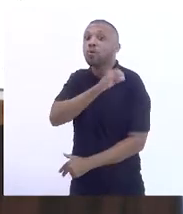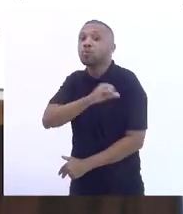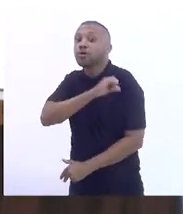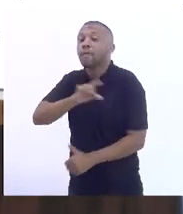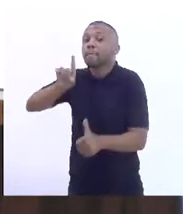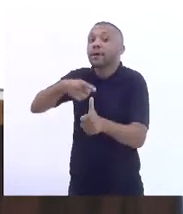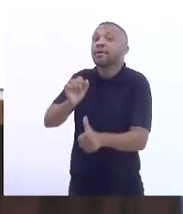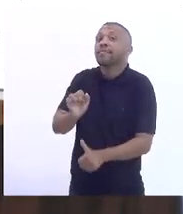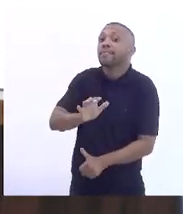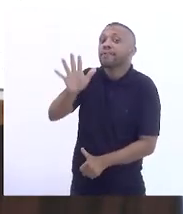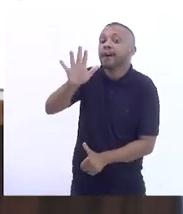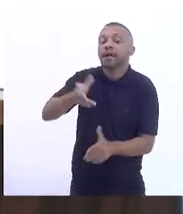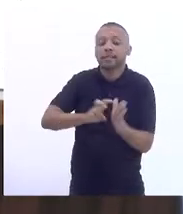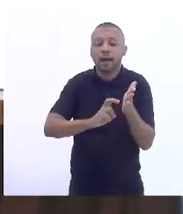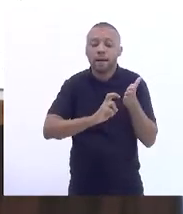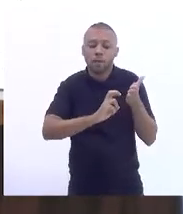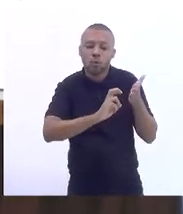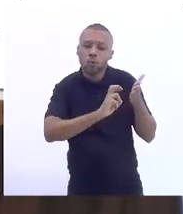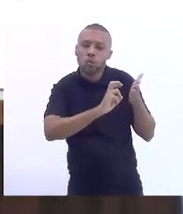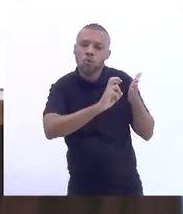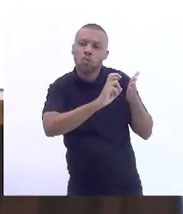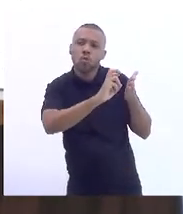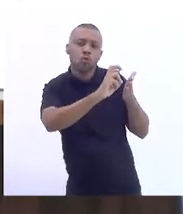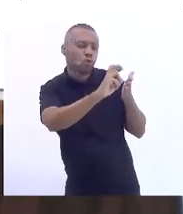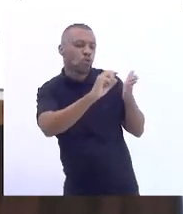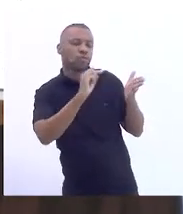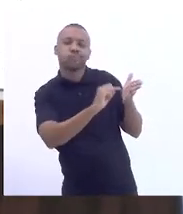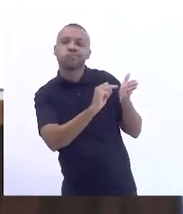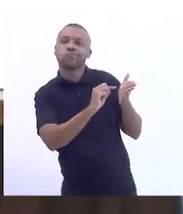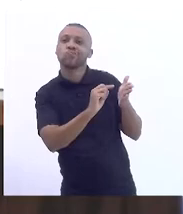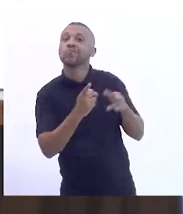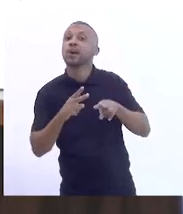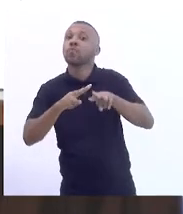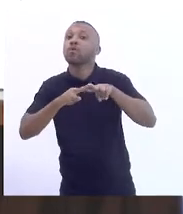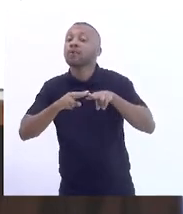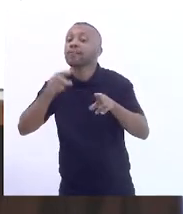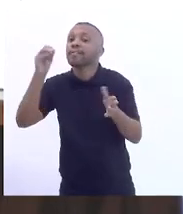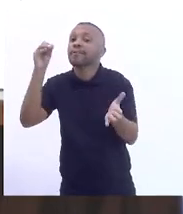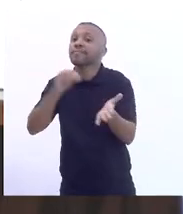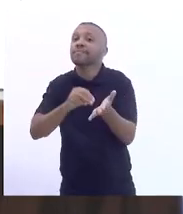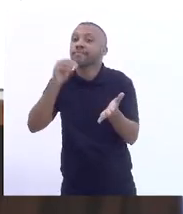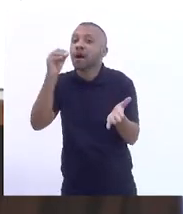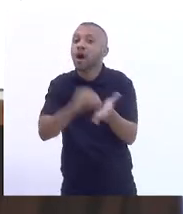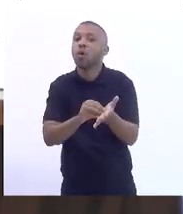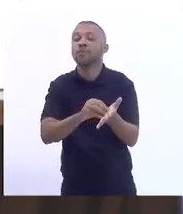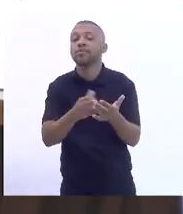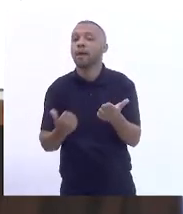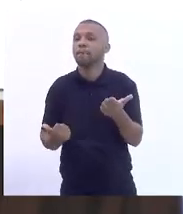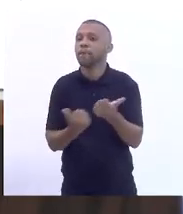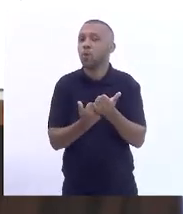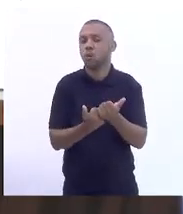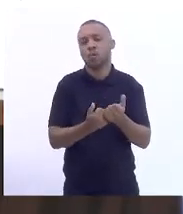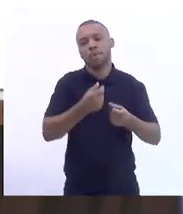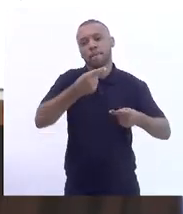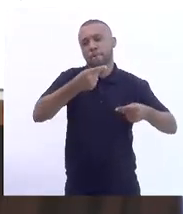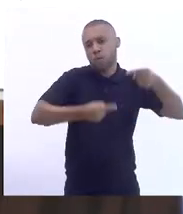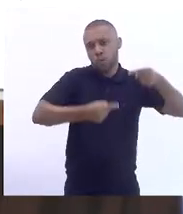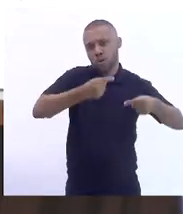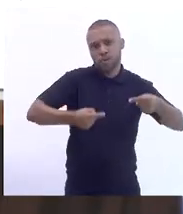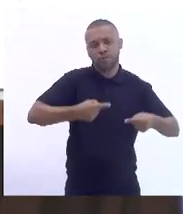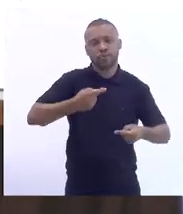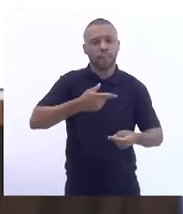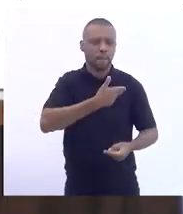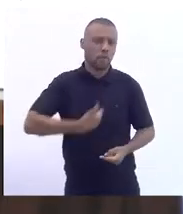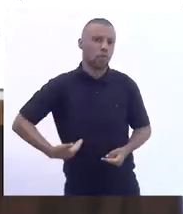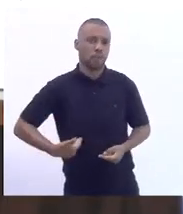primeira favela vindo exatamente da ausência de políticas públicas e da ausência de espaço para o povo